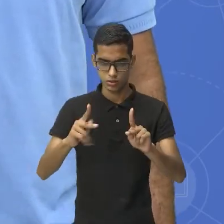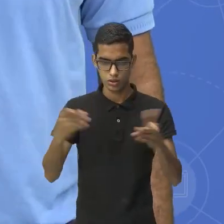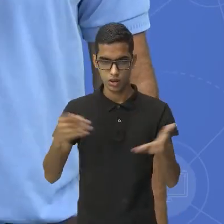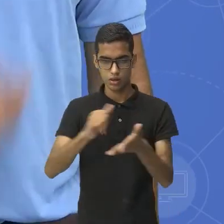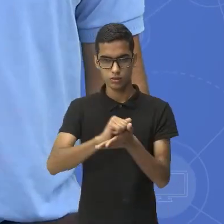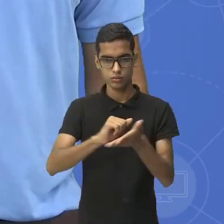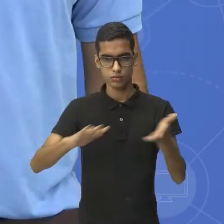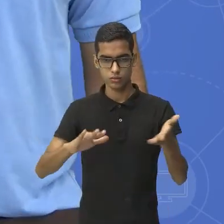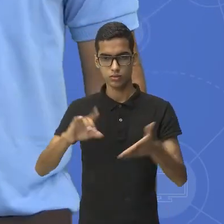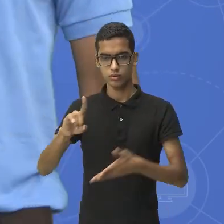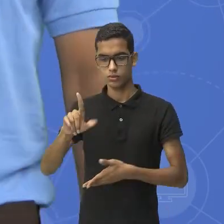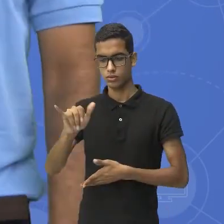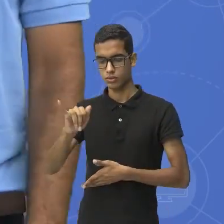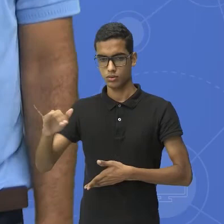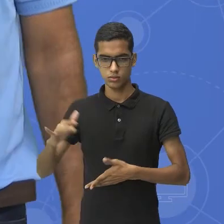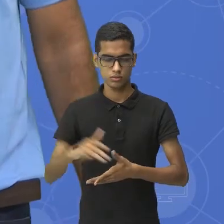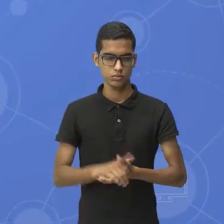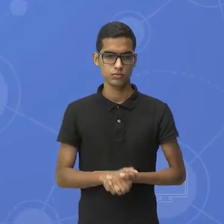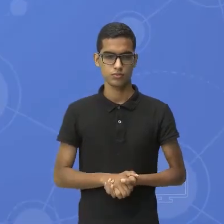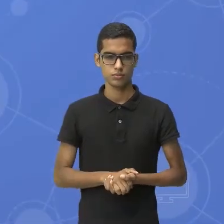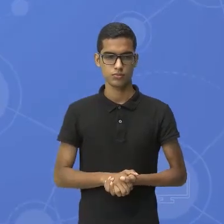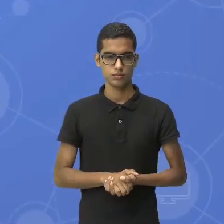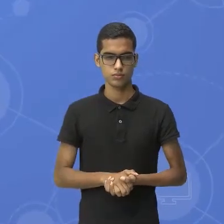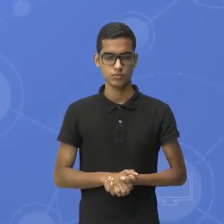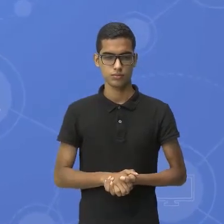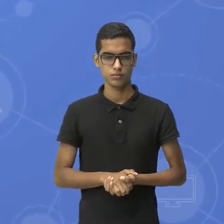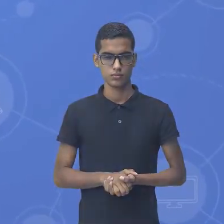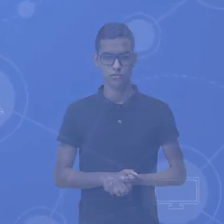exercício, então? Vamos ver a nossa DLI.